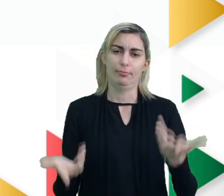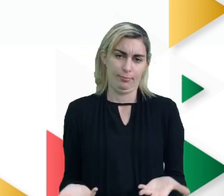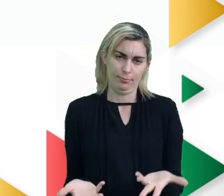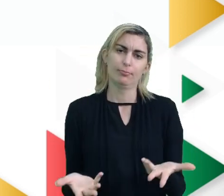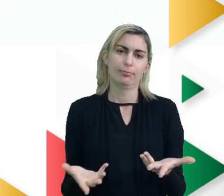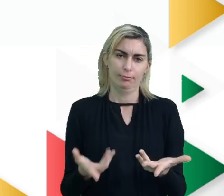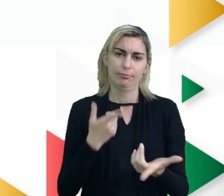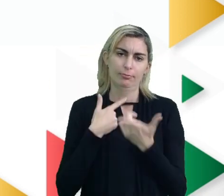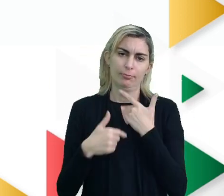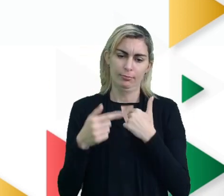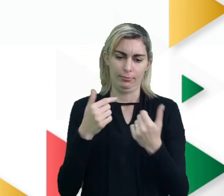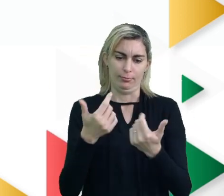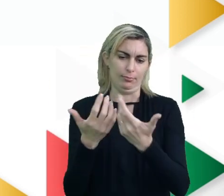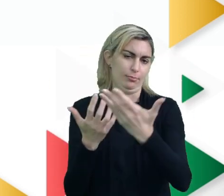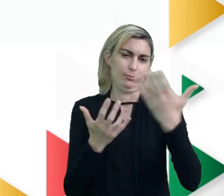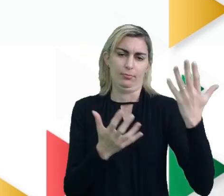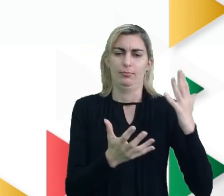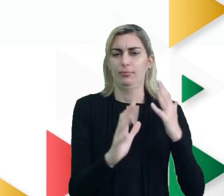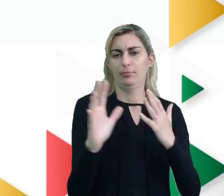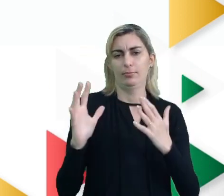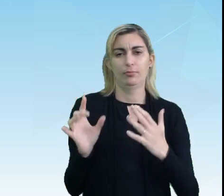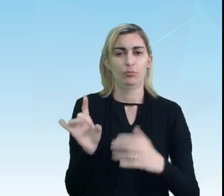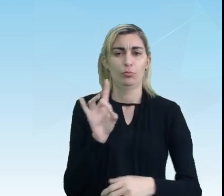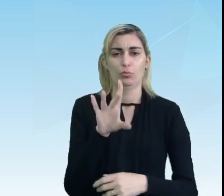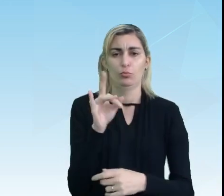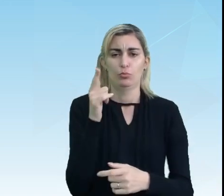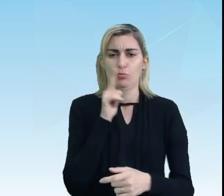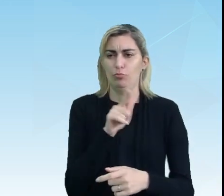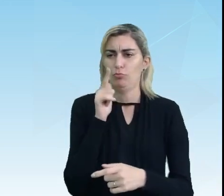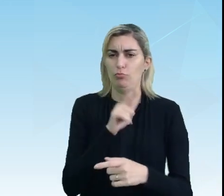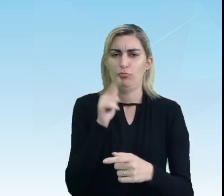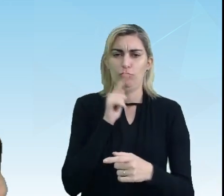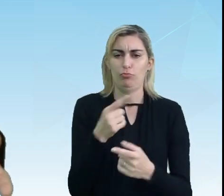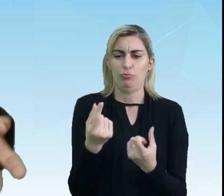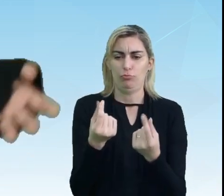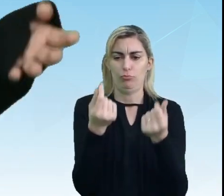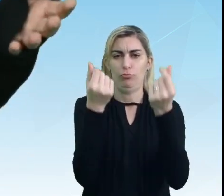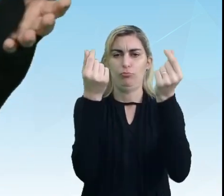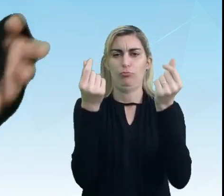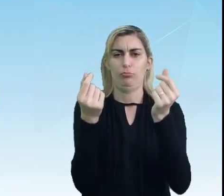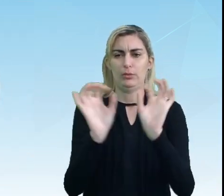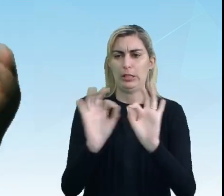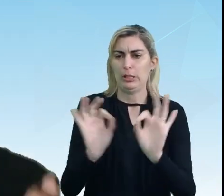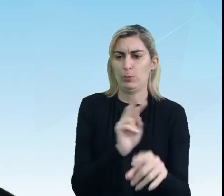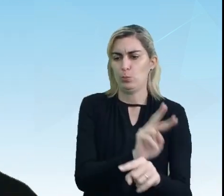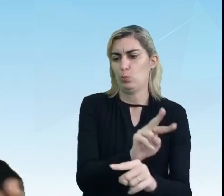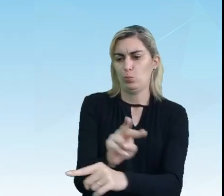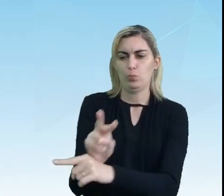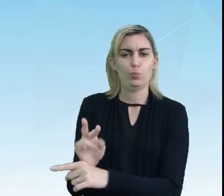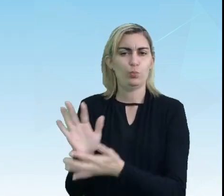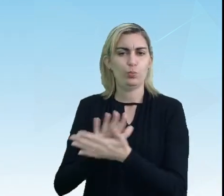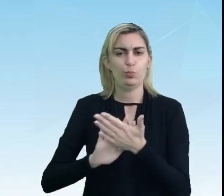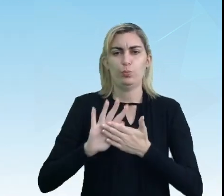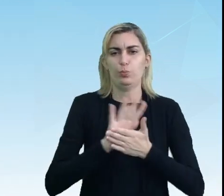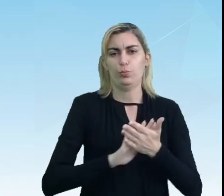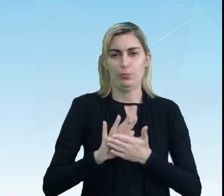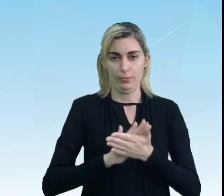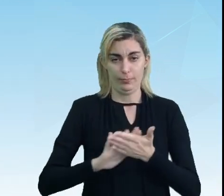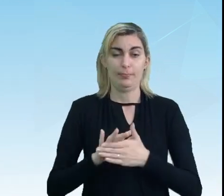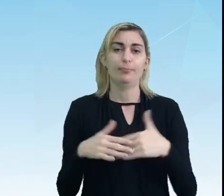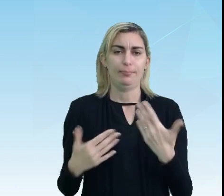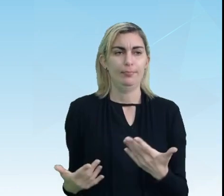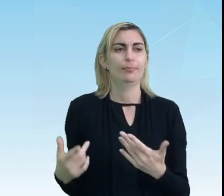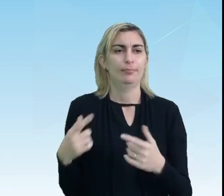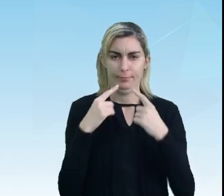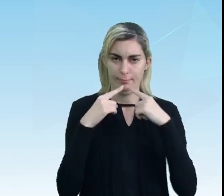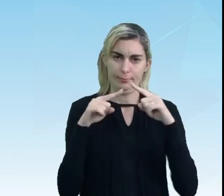para o nosso ambiente, que é só obter lucro e nada de produção e nem a preservação do meio ambiente. Essa é